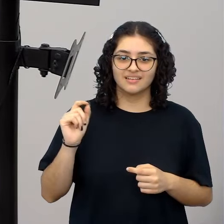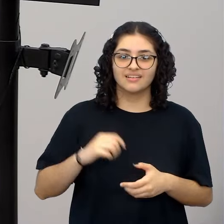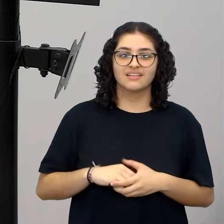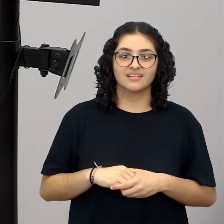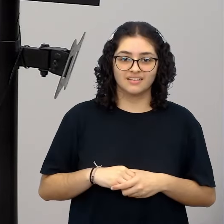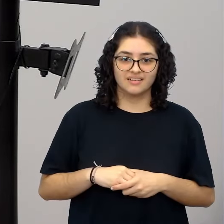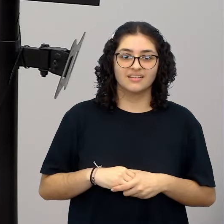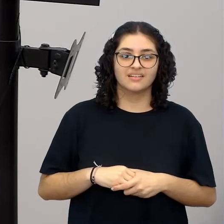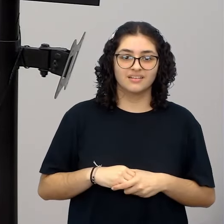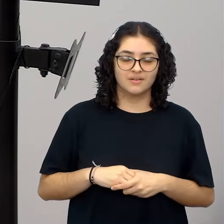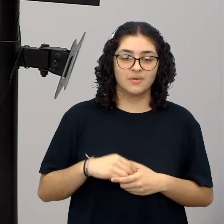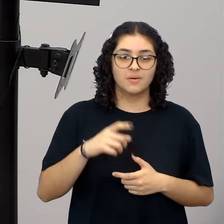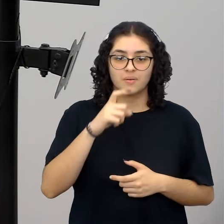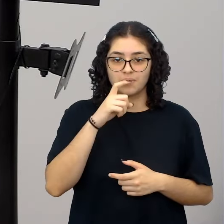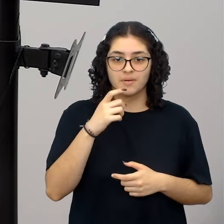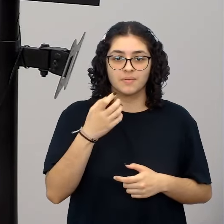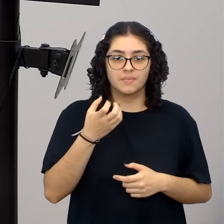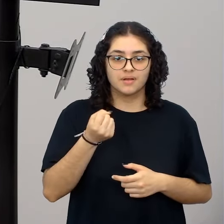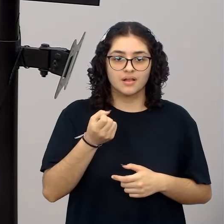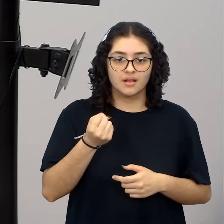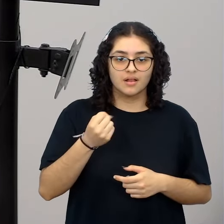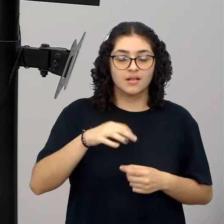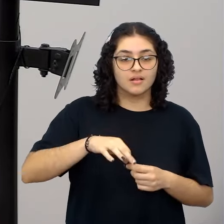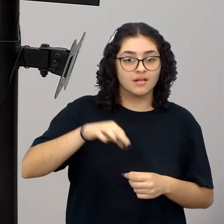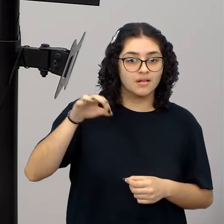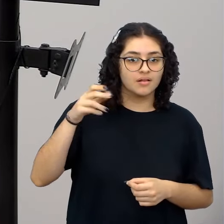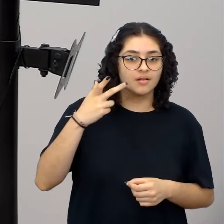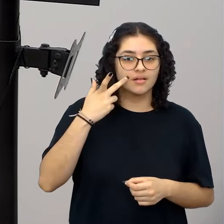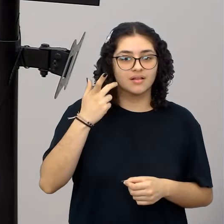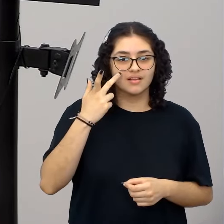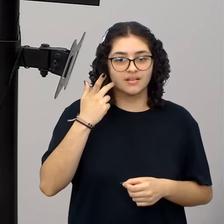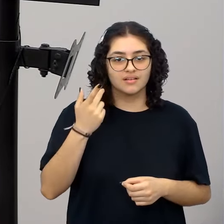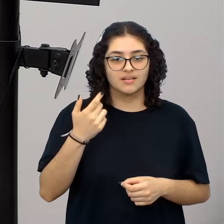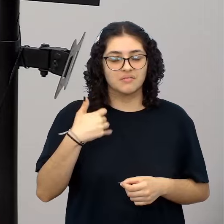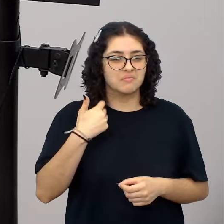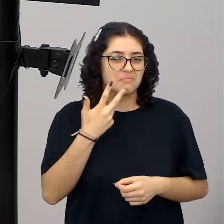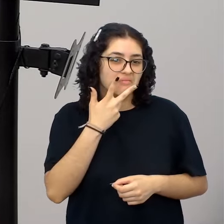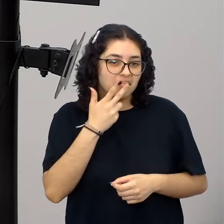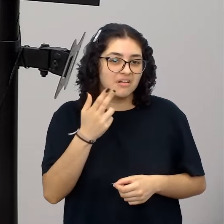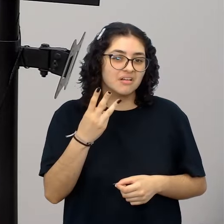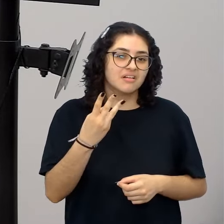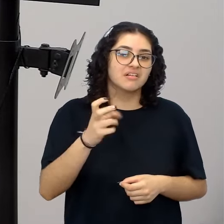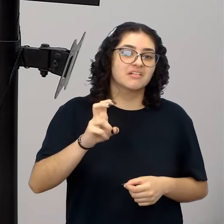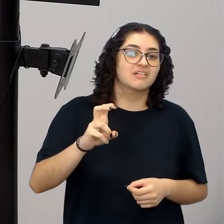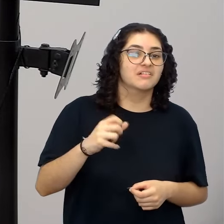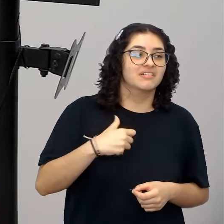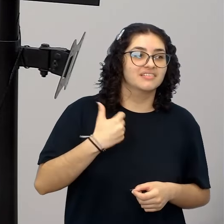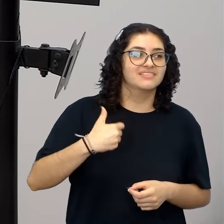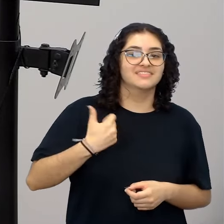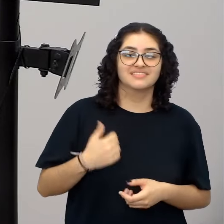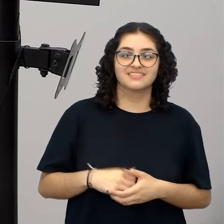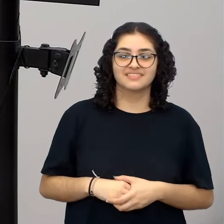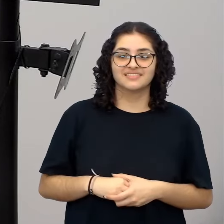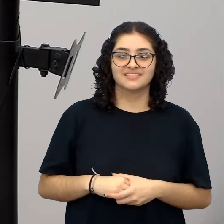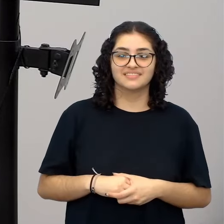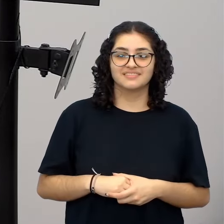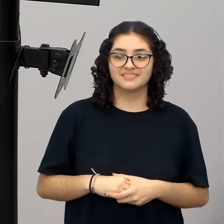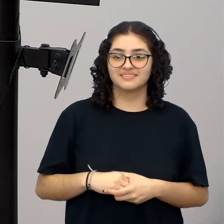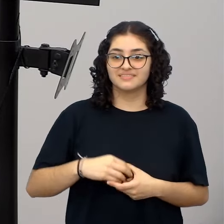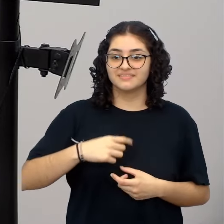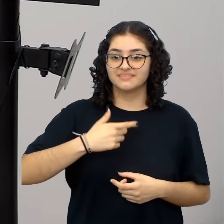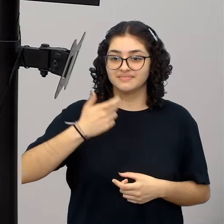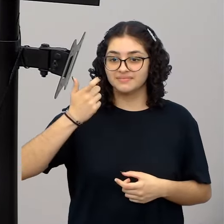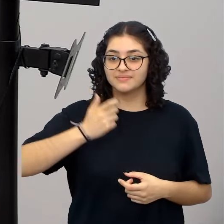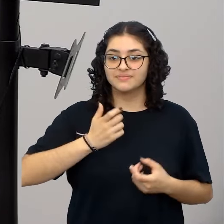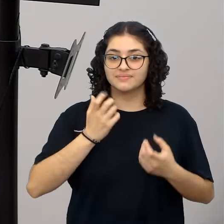Um homem aí branco, de estatura média, aparento ter meus 35 anos. Eu possuo